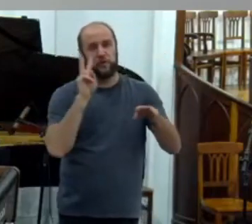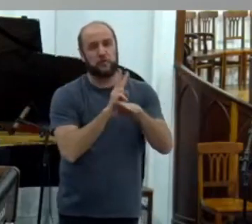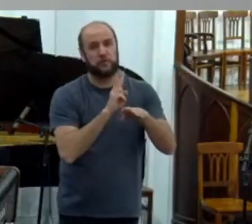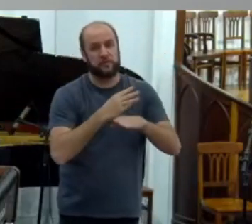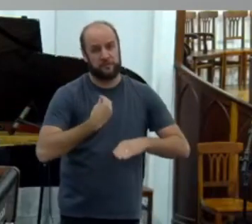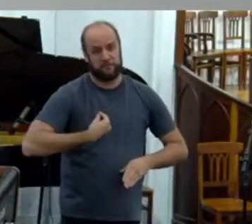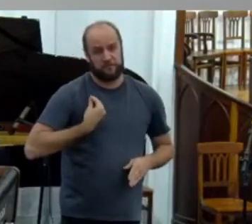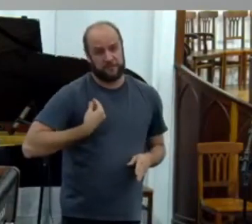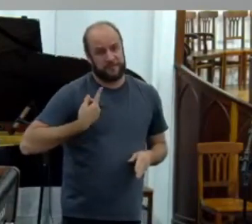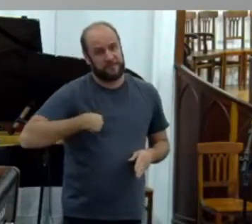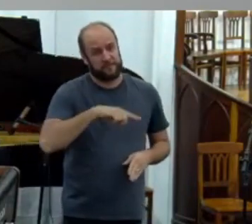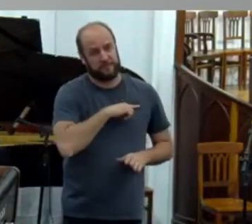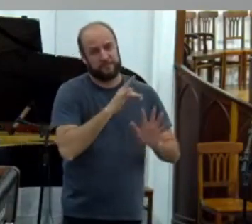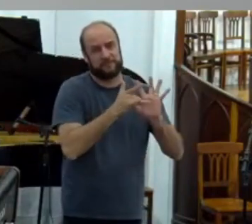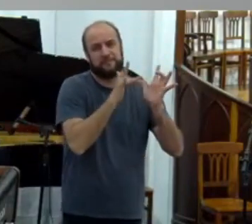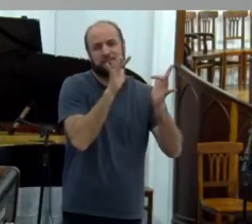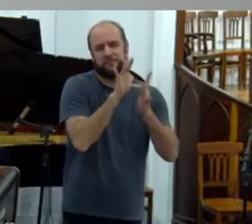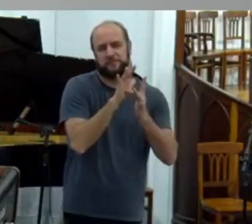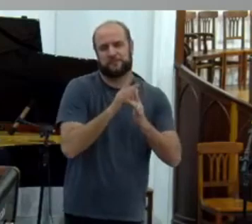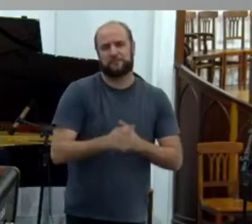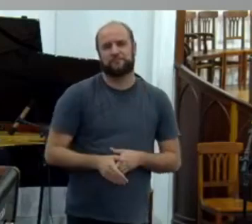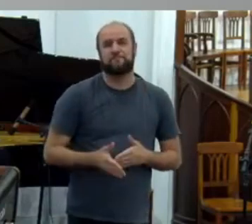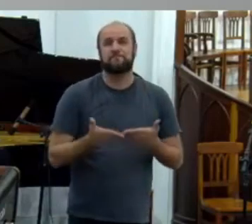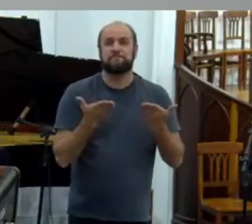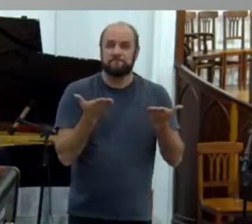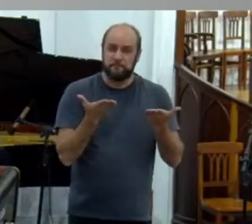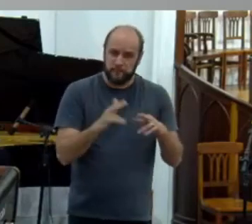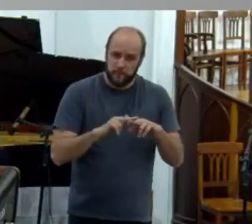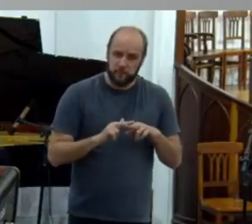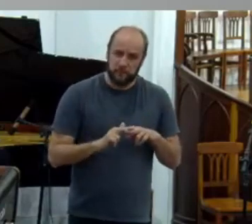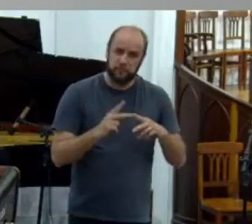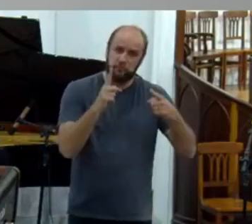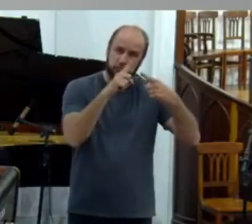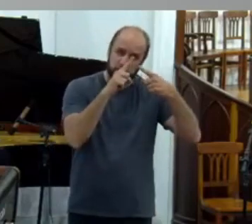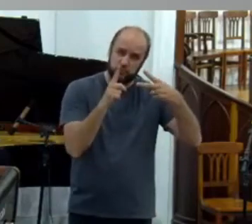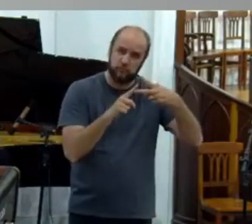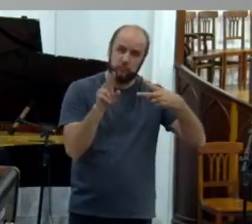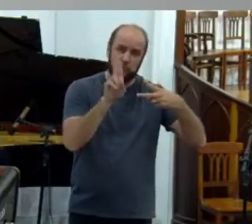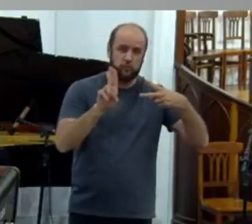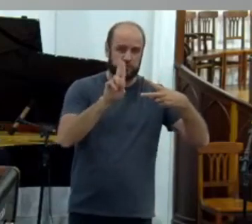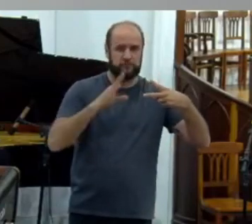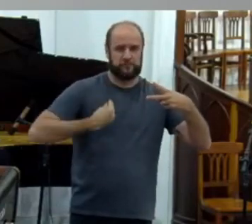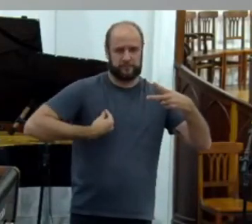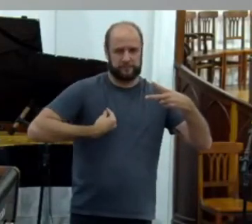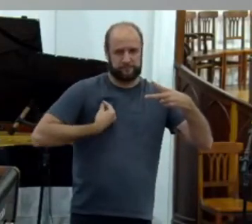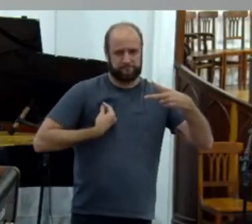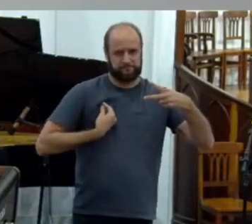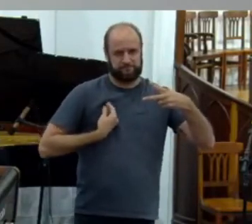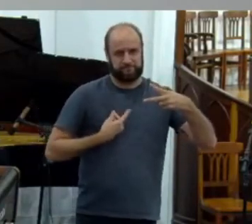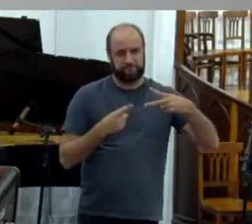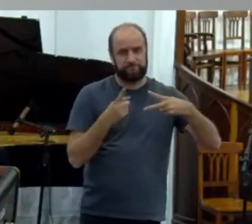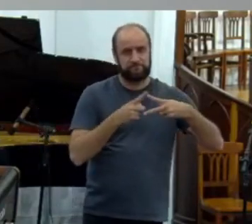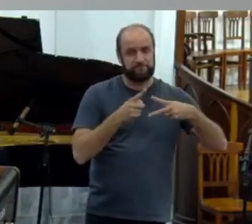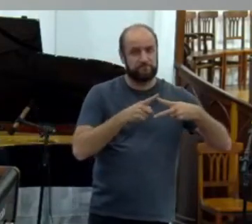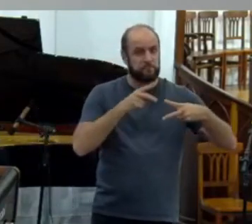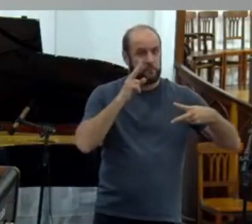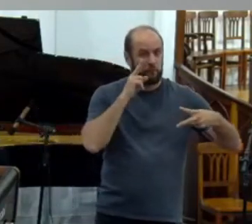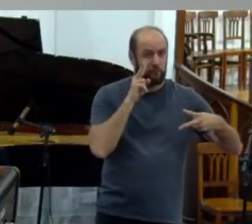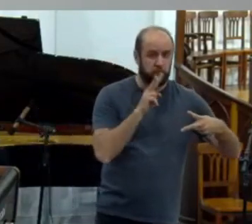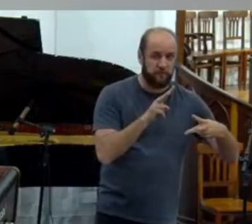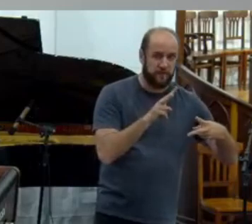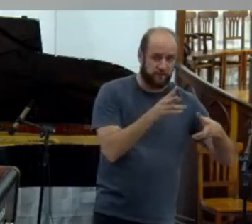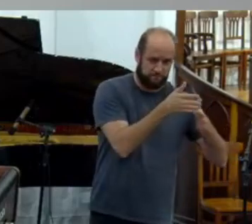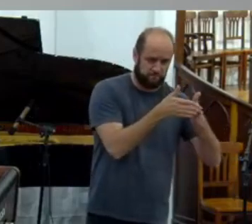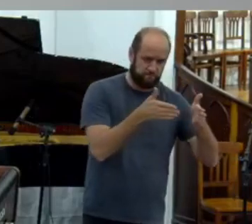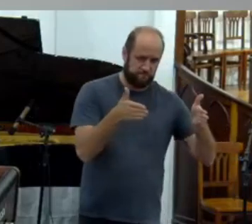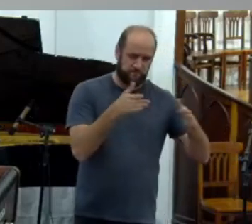Cristo Jesus. Portanto, eu deixo duas aplicações para nós. Olhe para o tempo